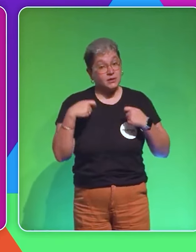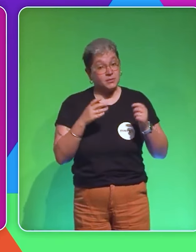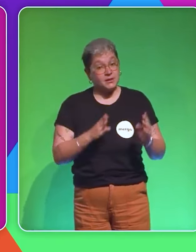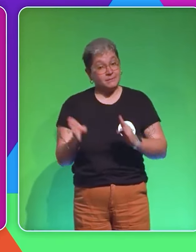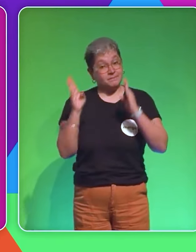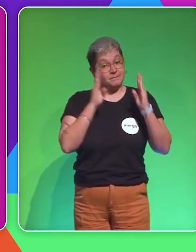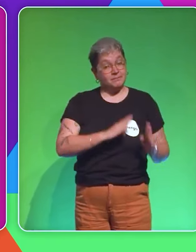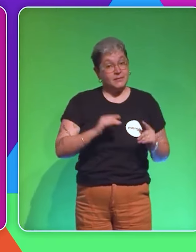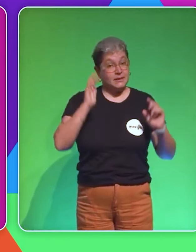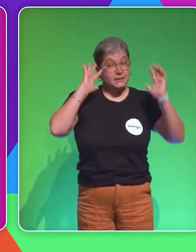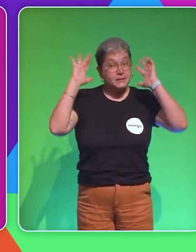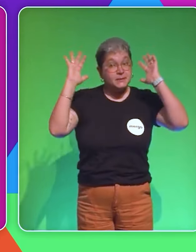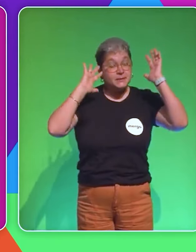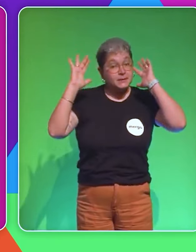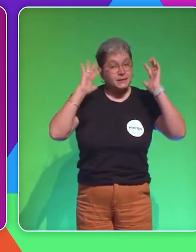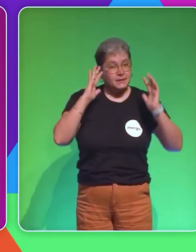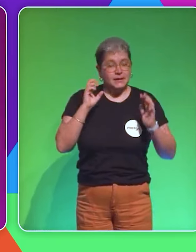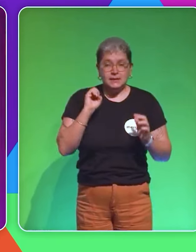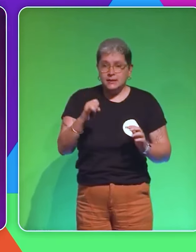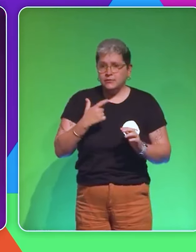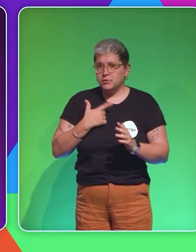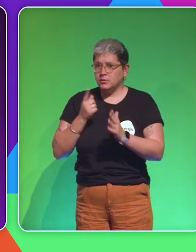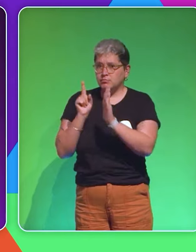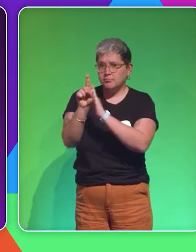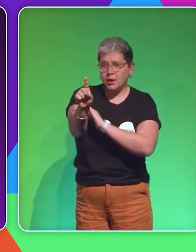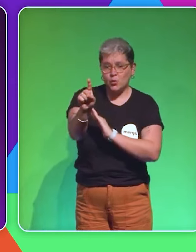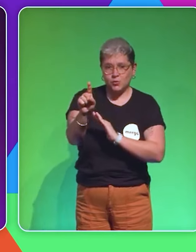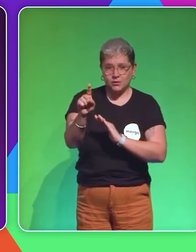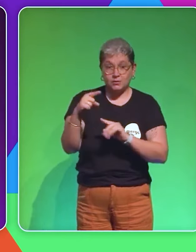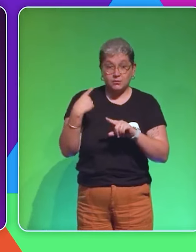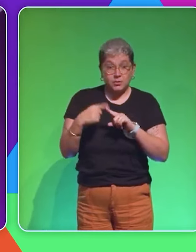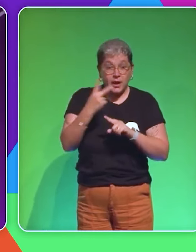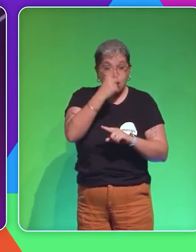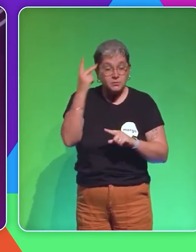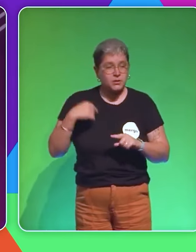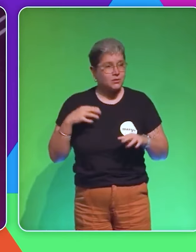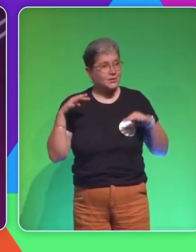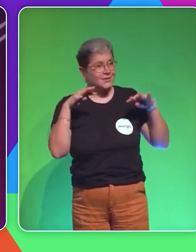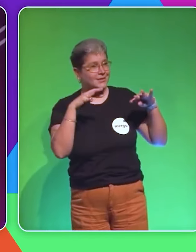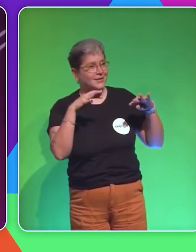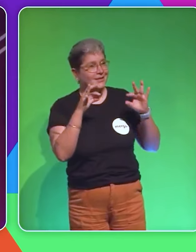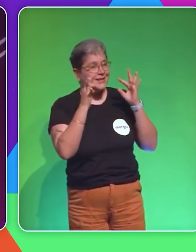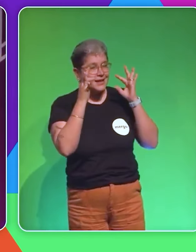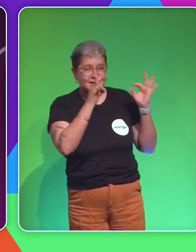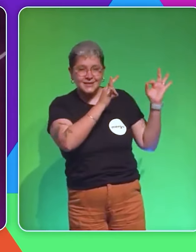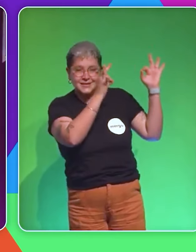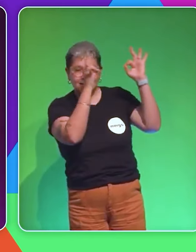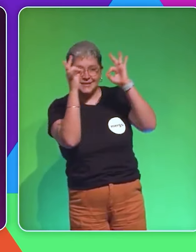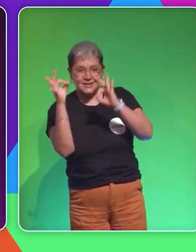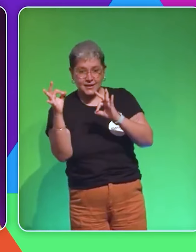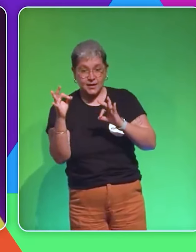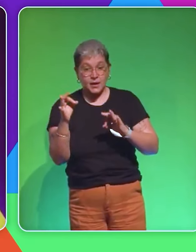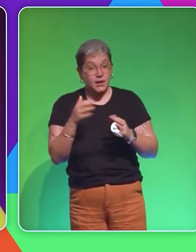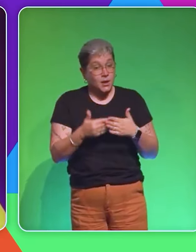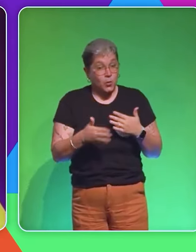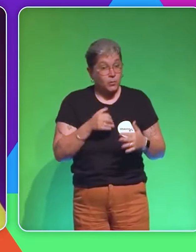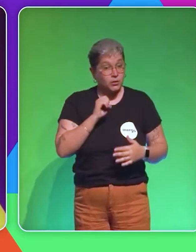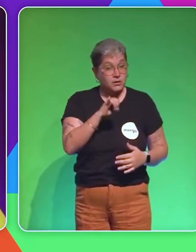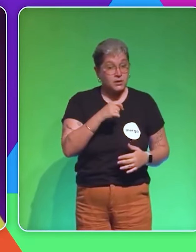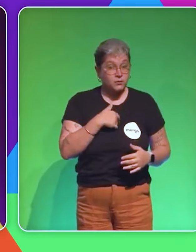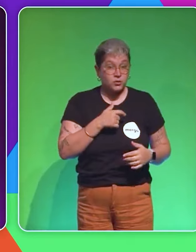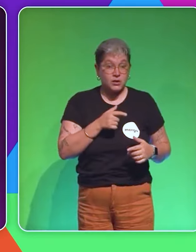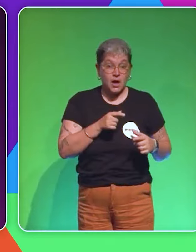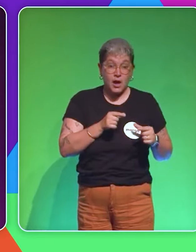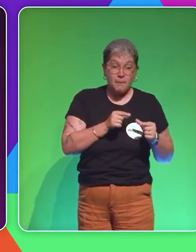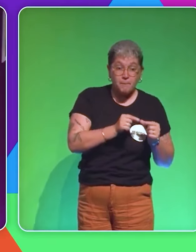antes de fazer uma permuta por exemplo porque a sua audiência mesmo que você seja pequeno mesmo que você esteja começando agora vale Vale